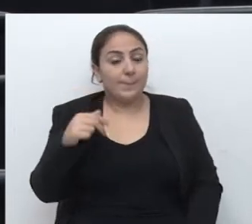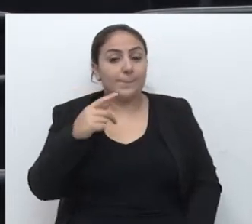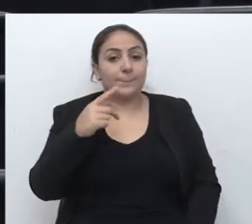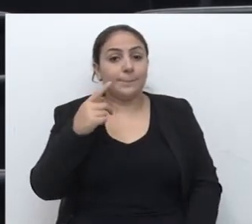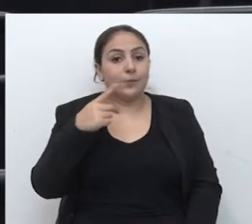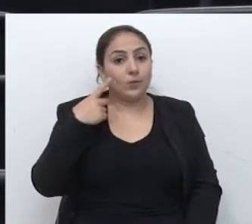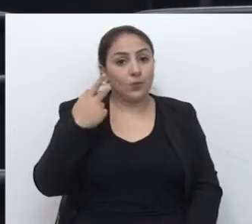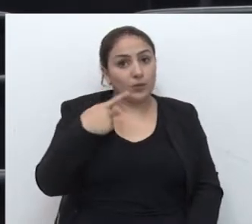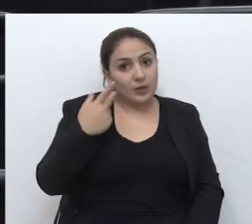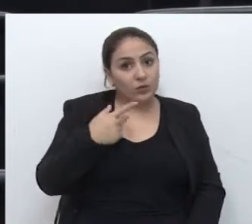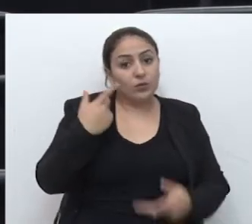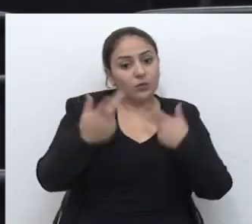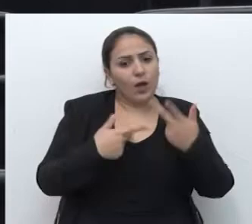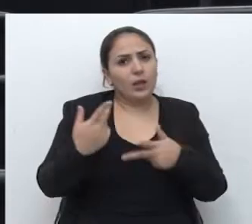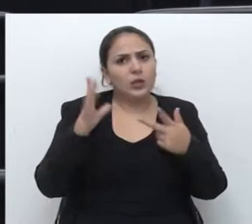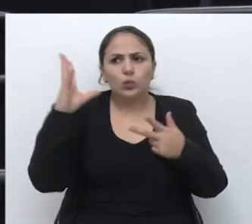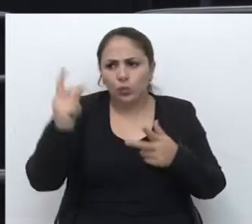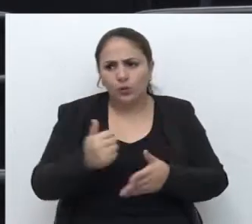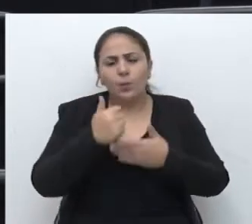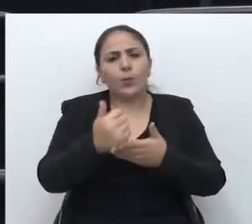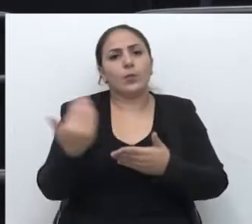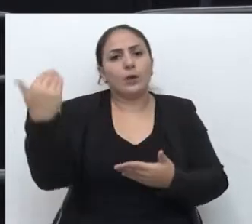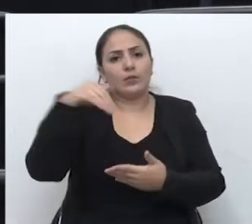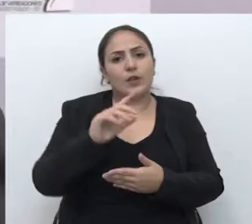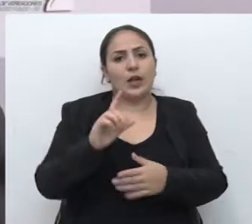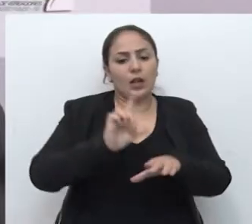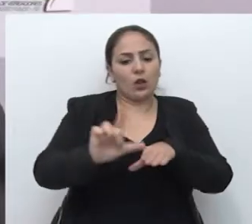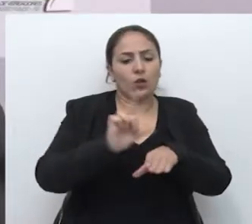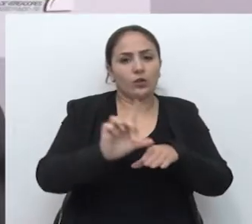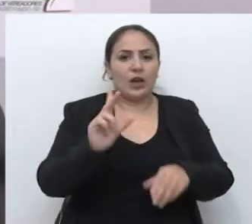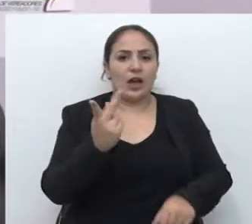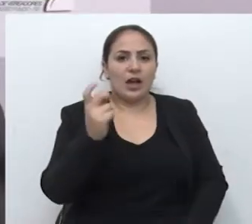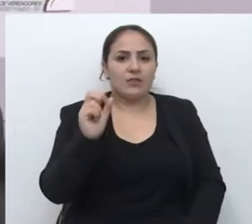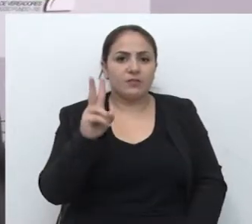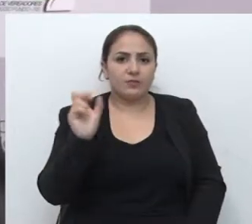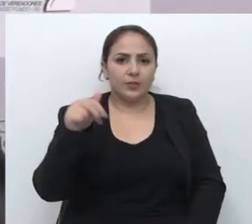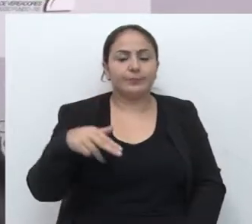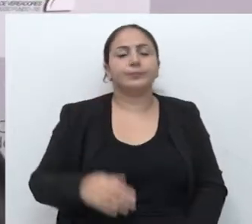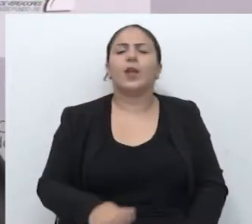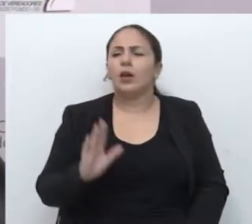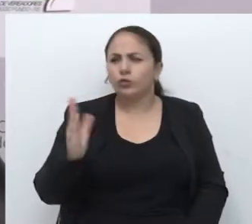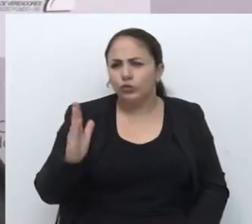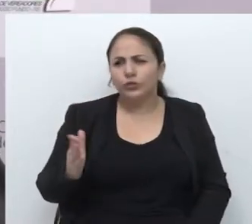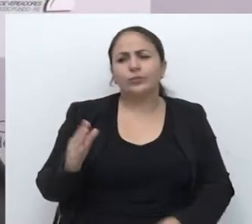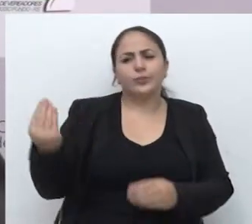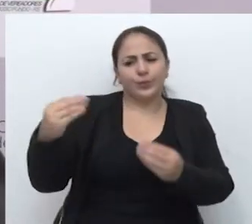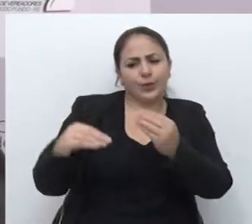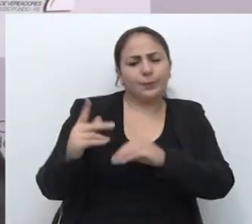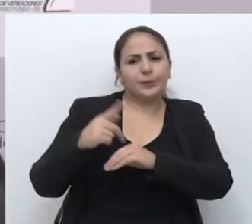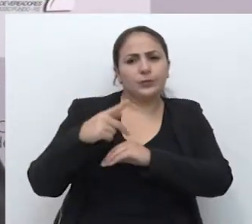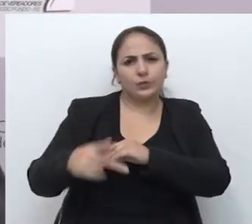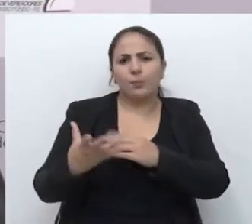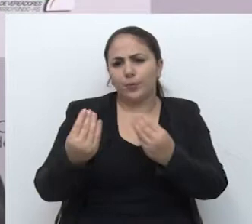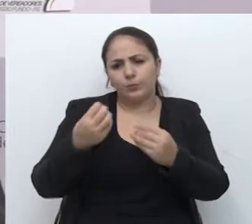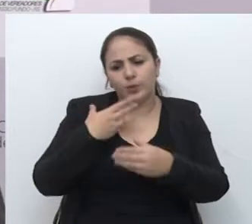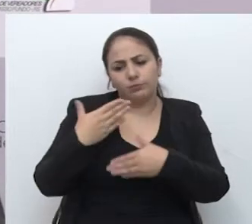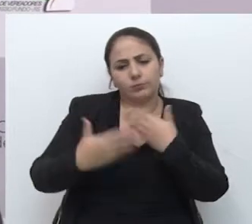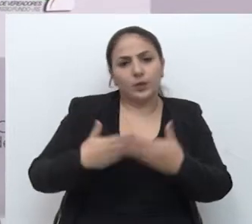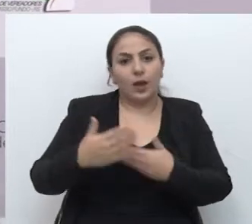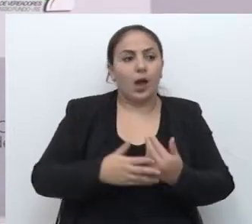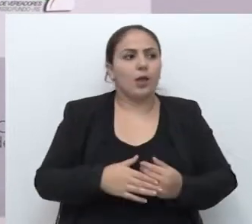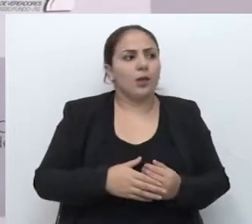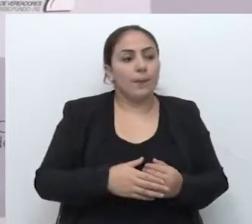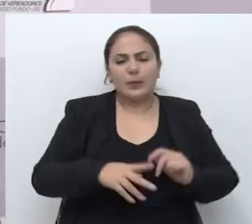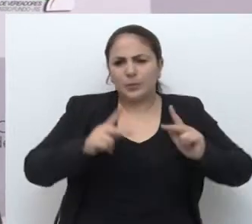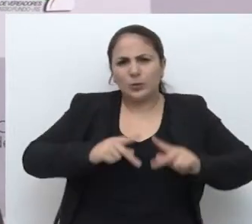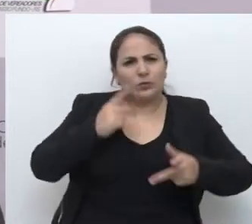que os vereadores são a favor da vinda da mega loja. Deve se instalar em Passo Fundo, já está bem encaminhado isso aí. E algumas pessoas dizem, os